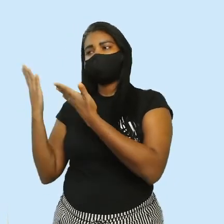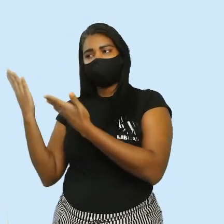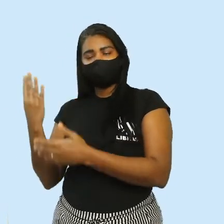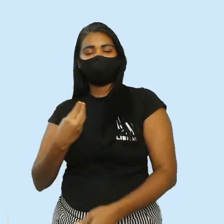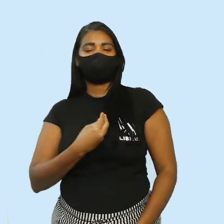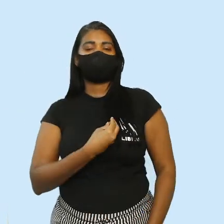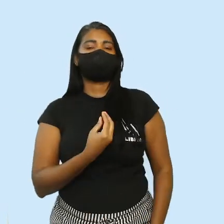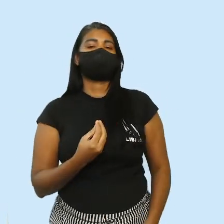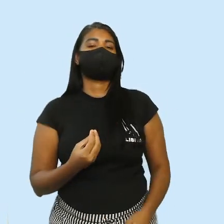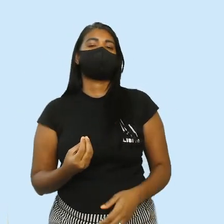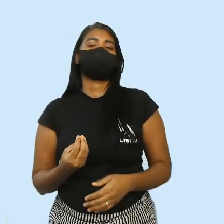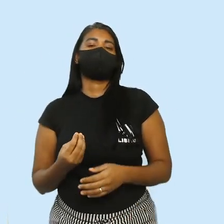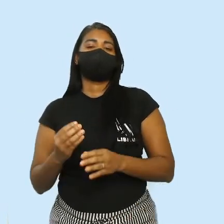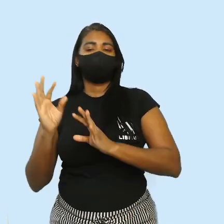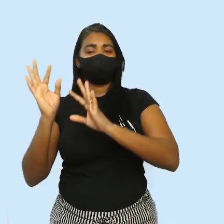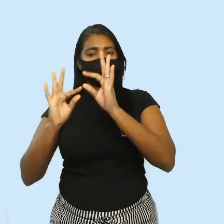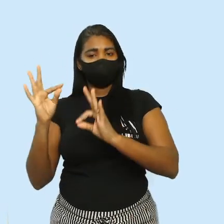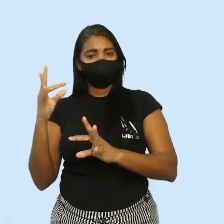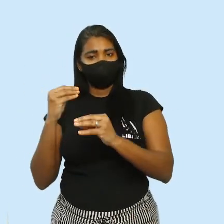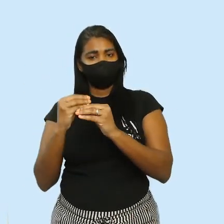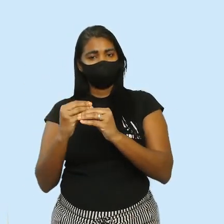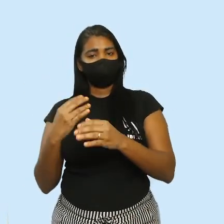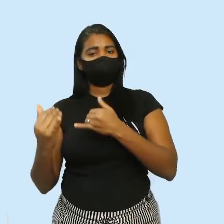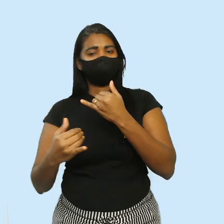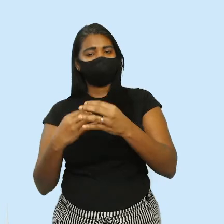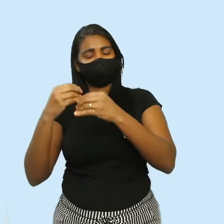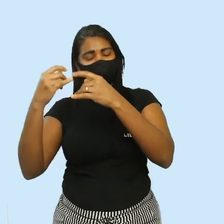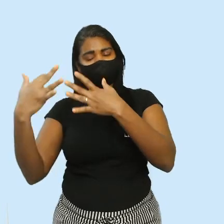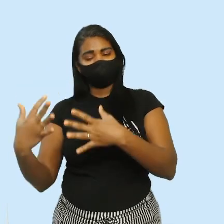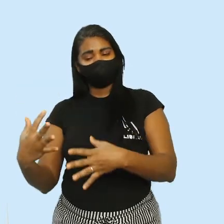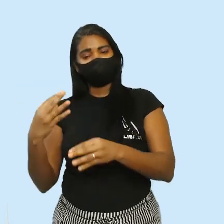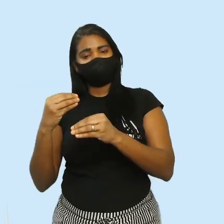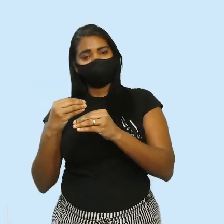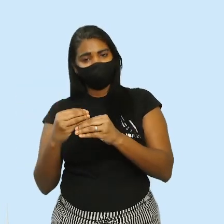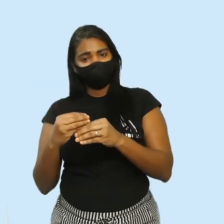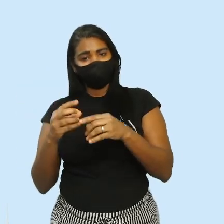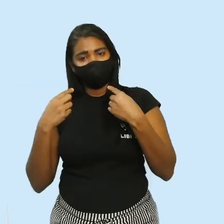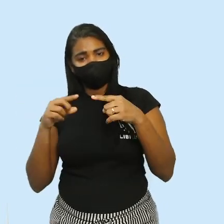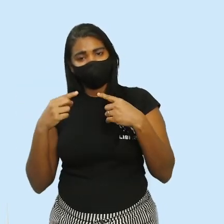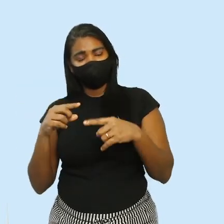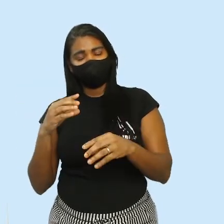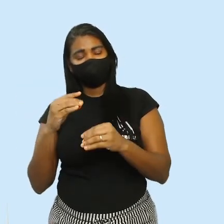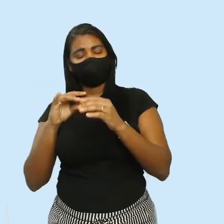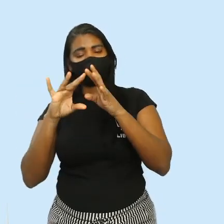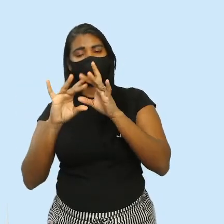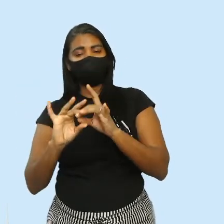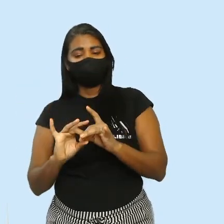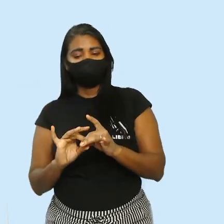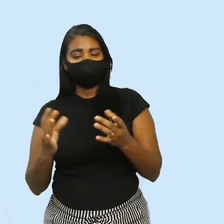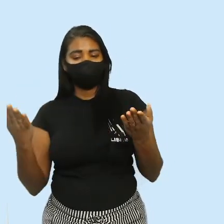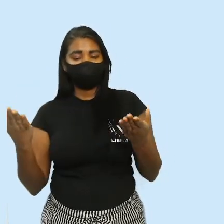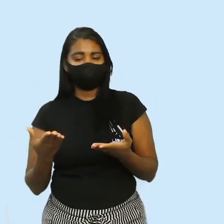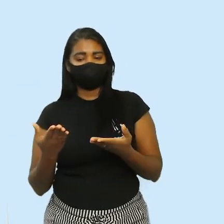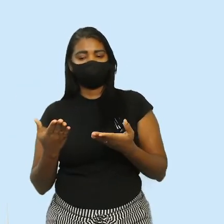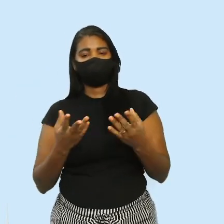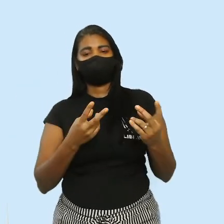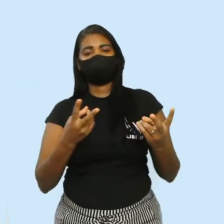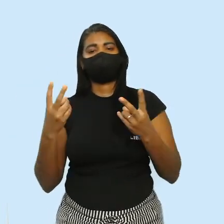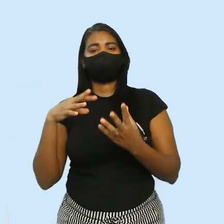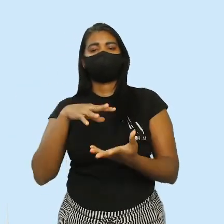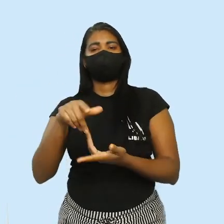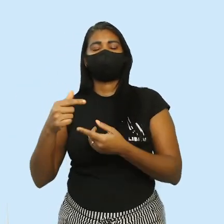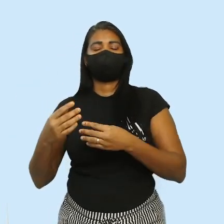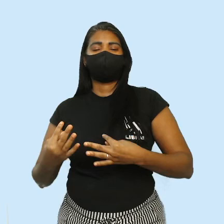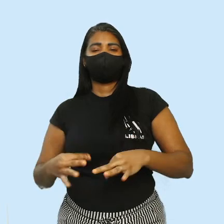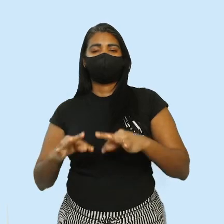Então, tudo que coube numa VHS é justamente essa brincadeira, não brincadeira, mas uma crítica, né, dentro dessa perspectiva do mundo